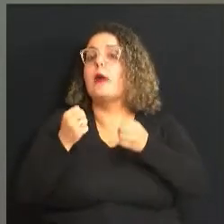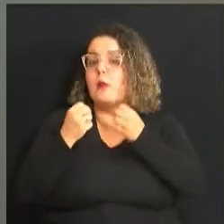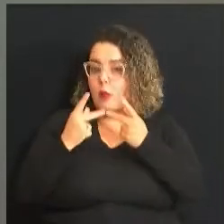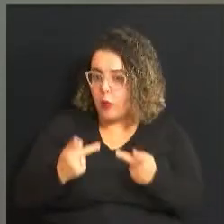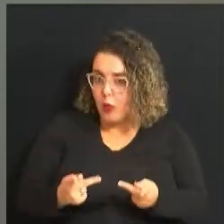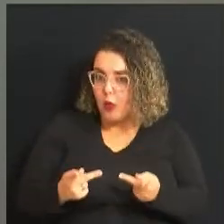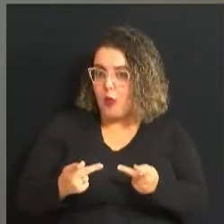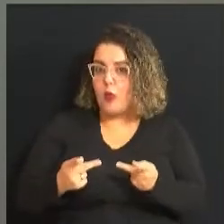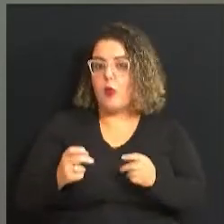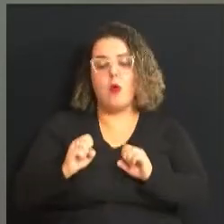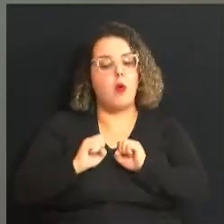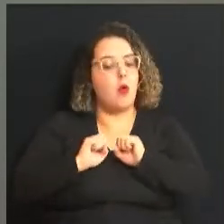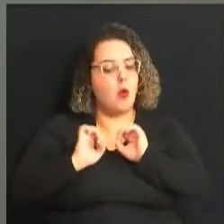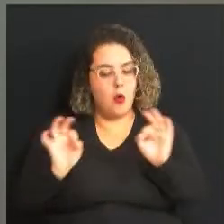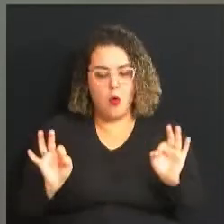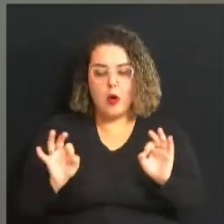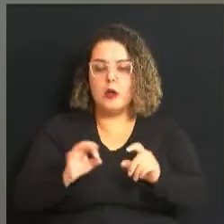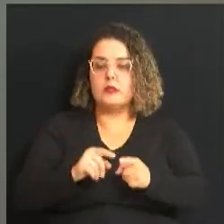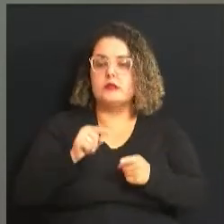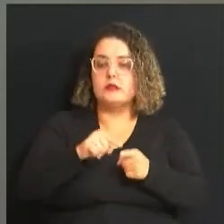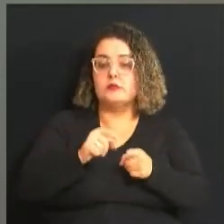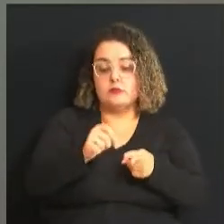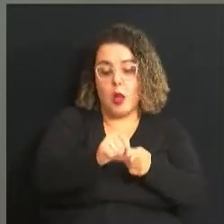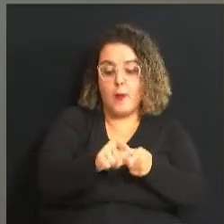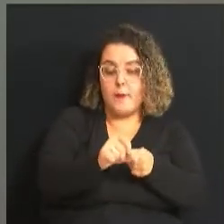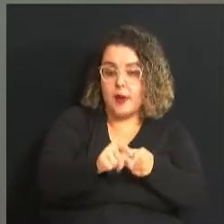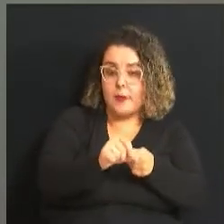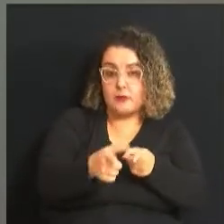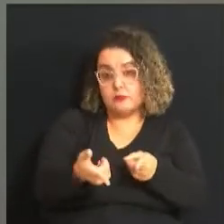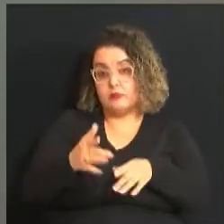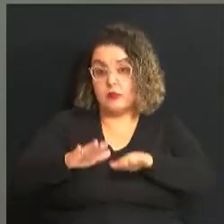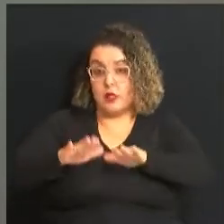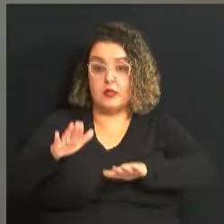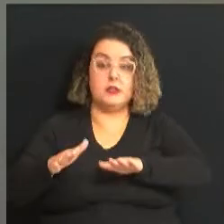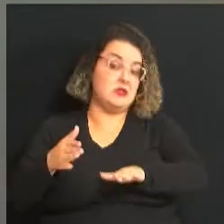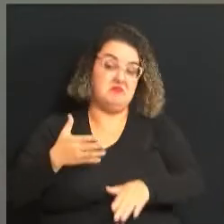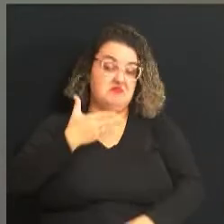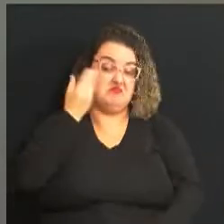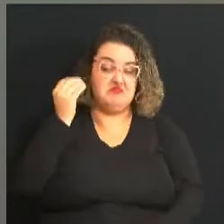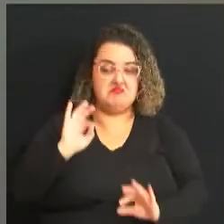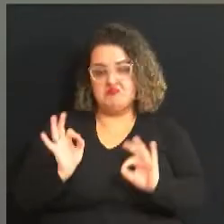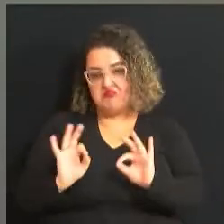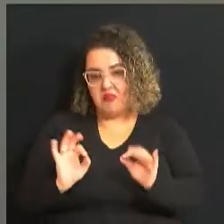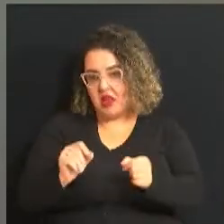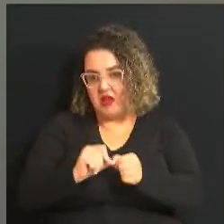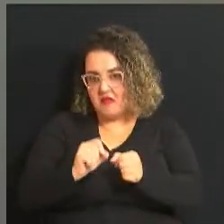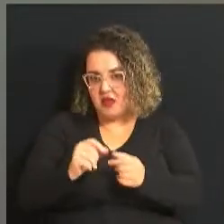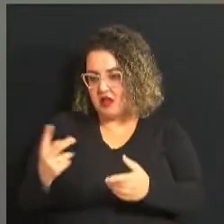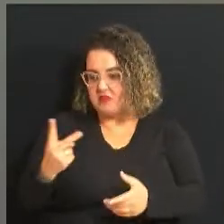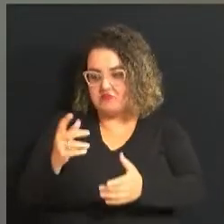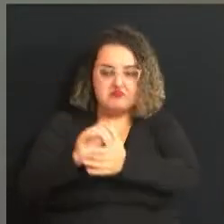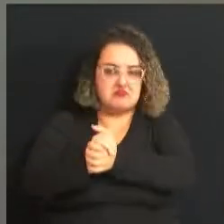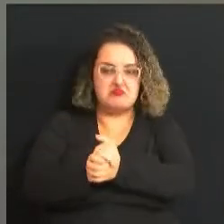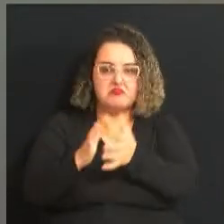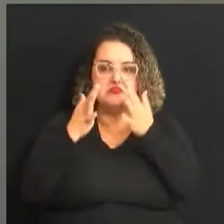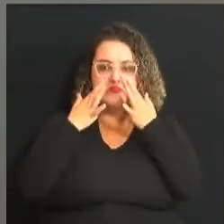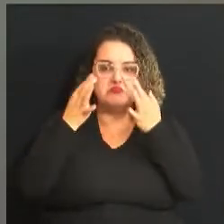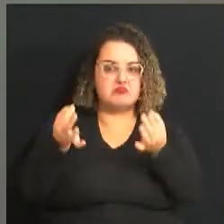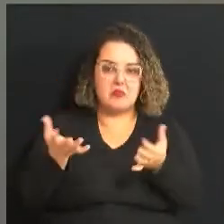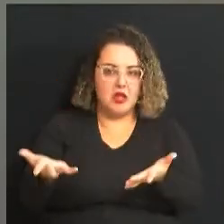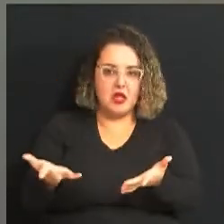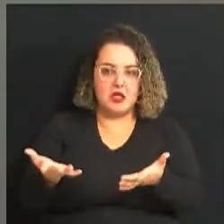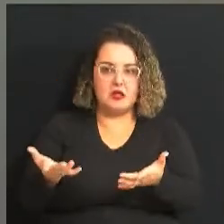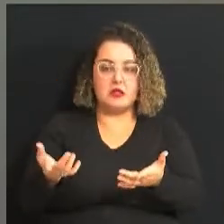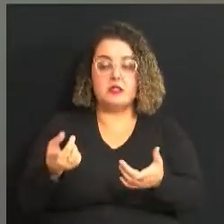muito importante fazer o espermograma e às vezes é um exame que acaba passando batido, né? Às vezes o casal ele não se atenta a essa